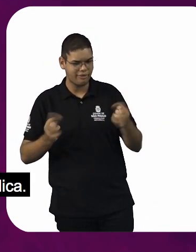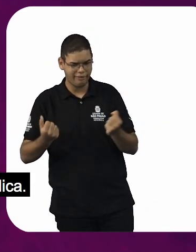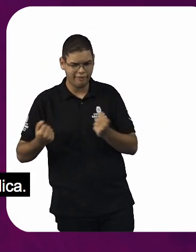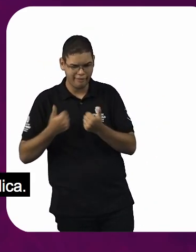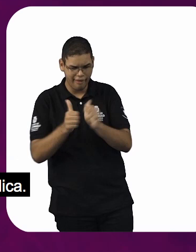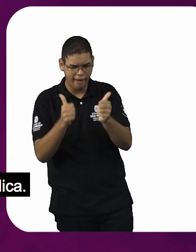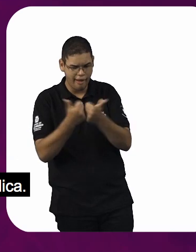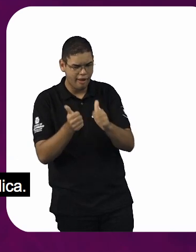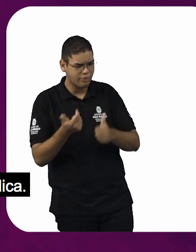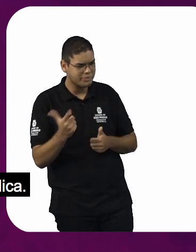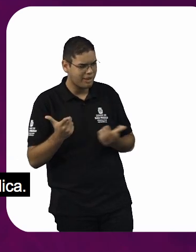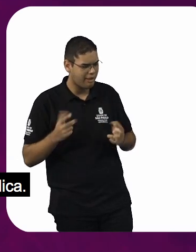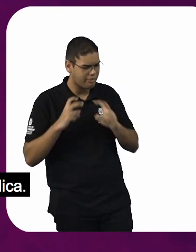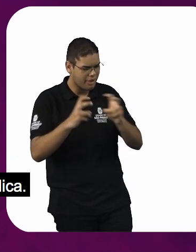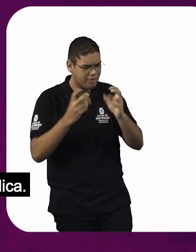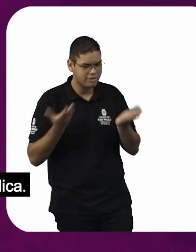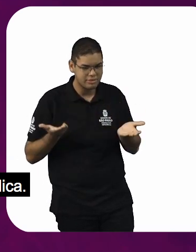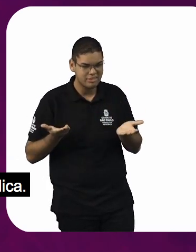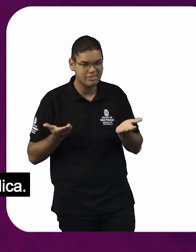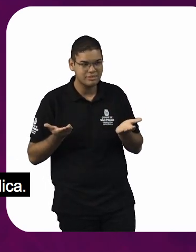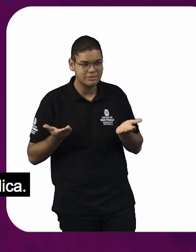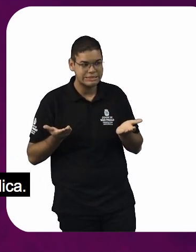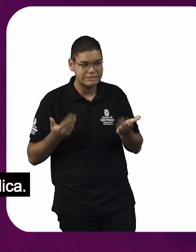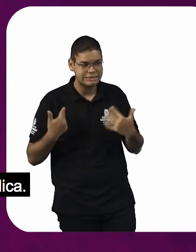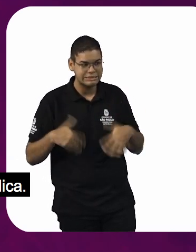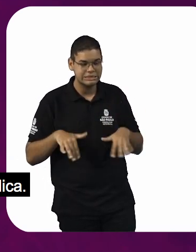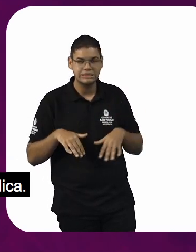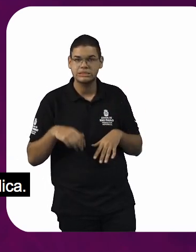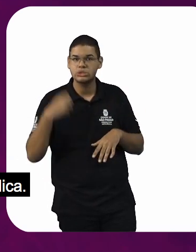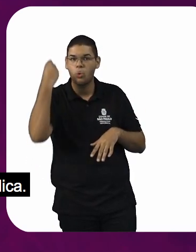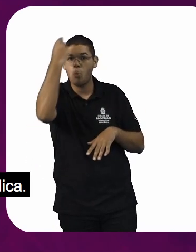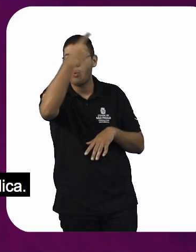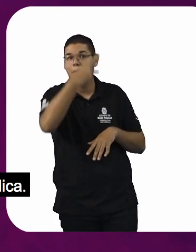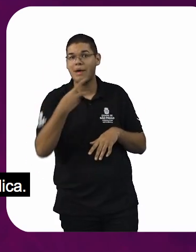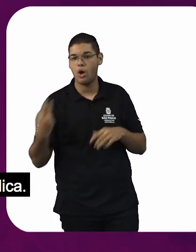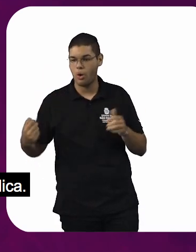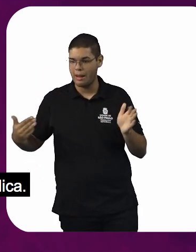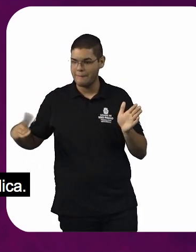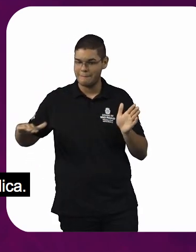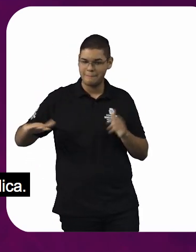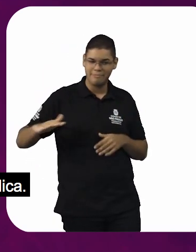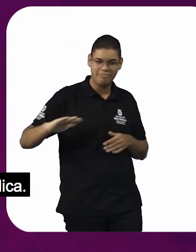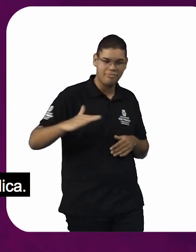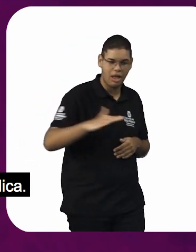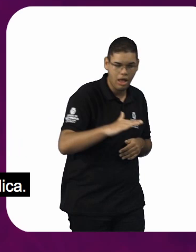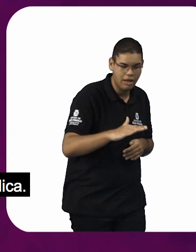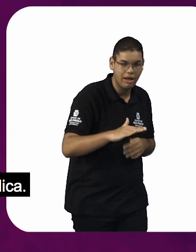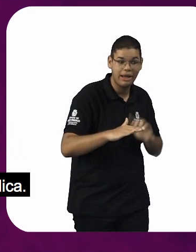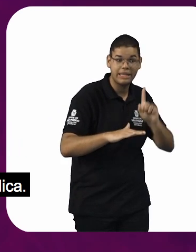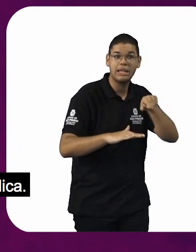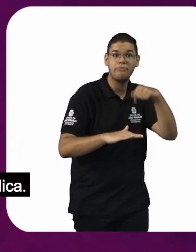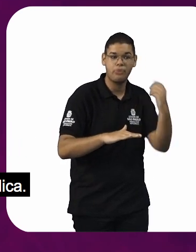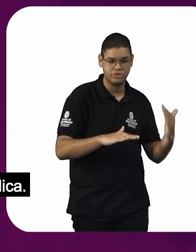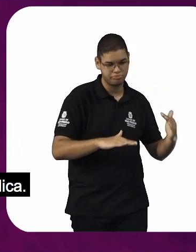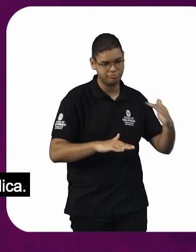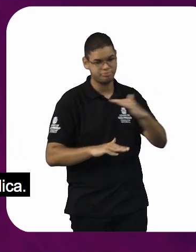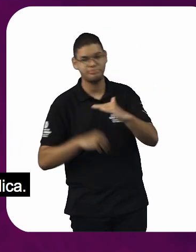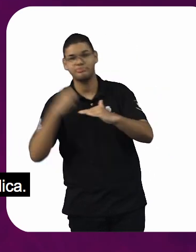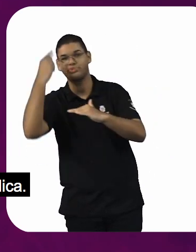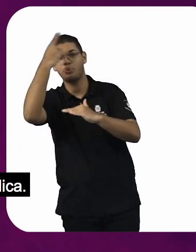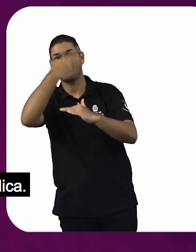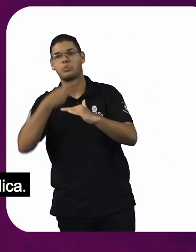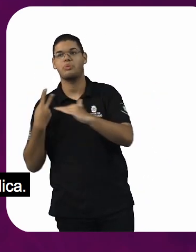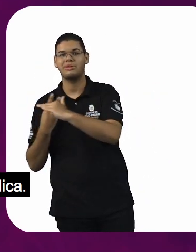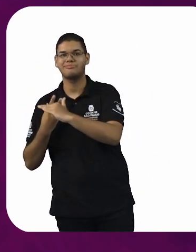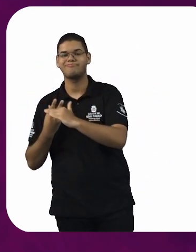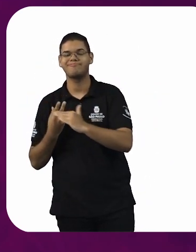chegar na faculdade e depois ele volta para a periferia mais 2 horas, enfrentando vários perigos, inclusive as